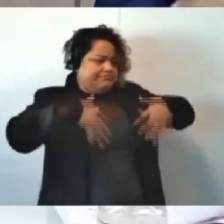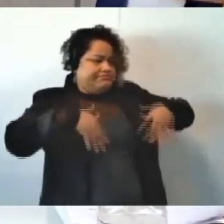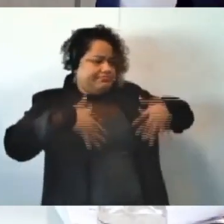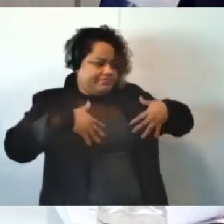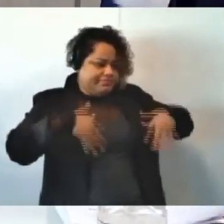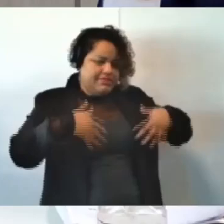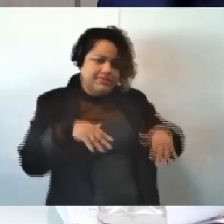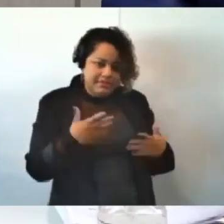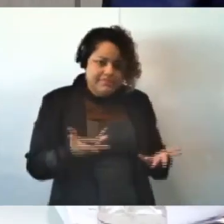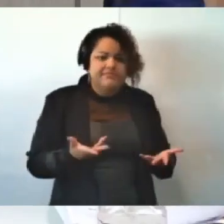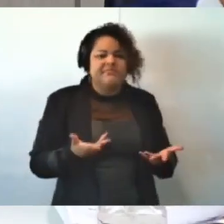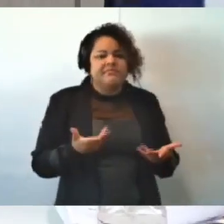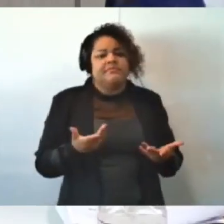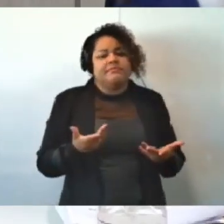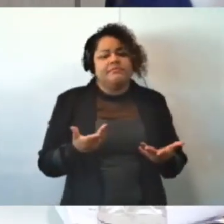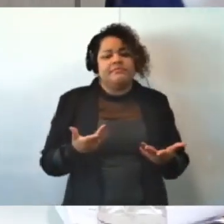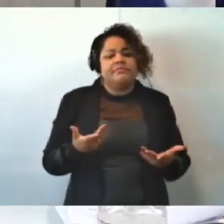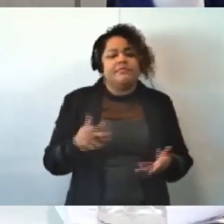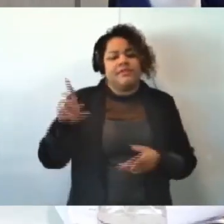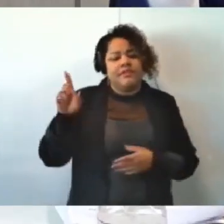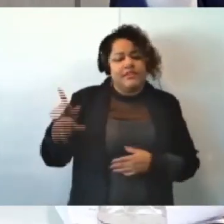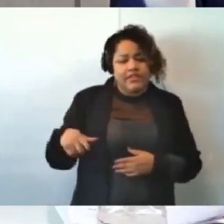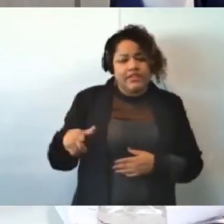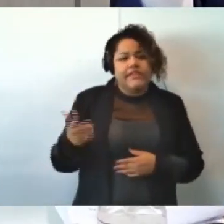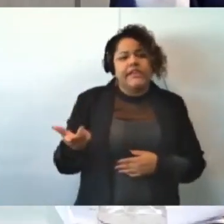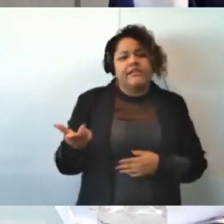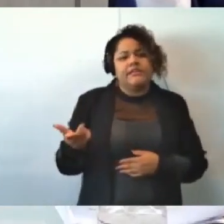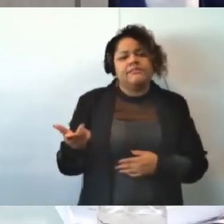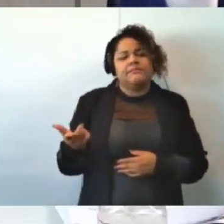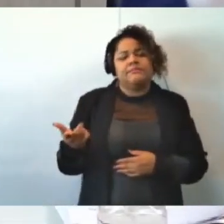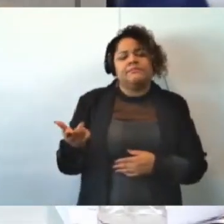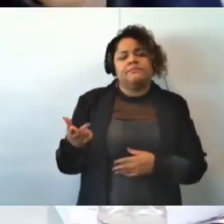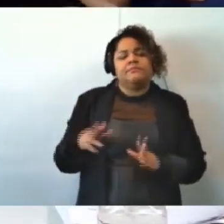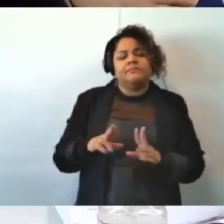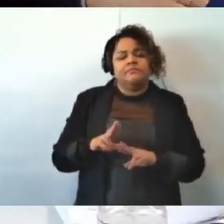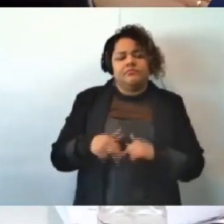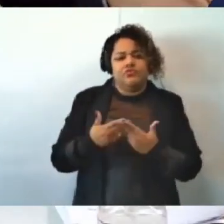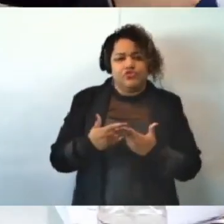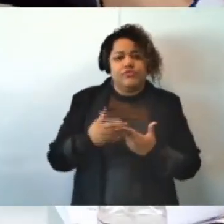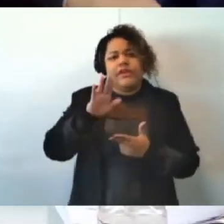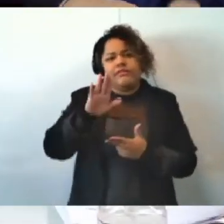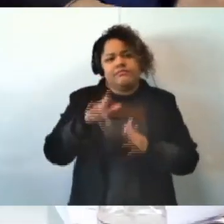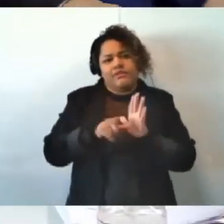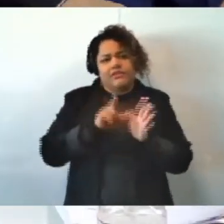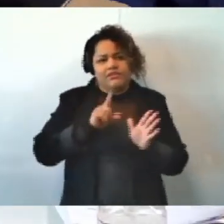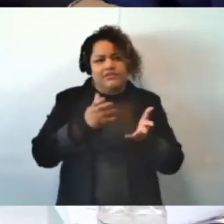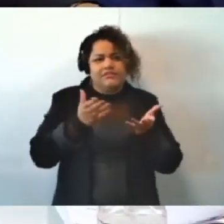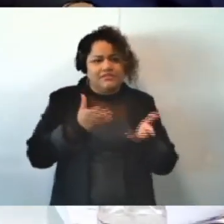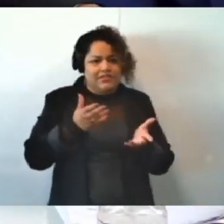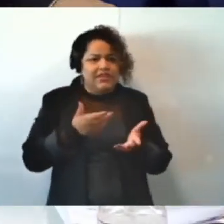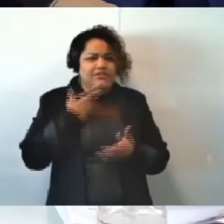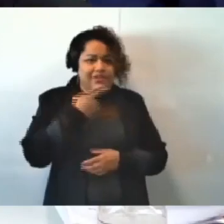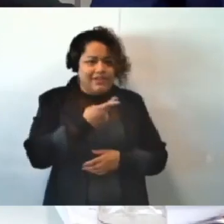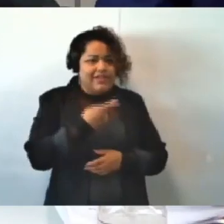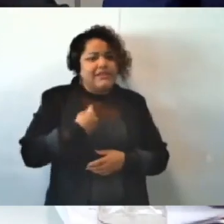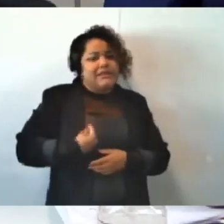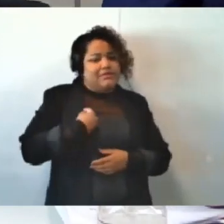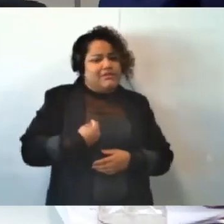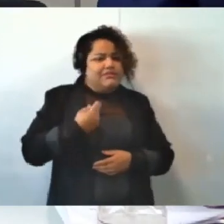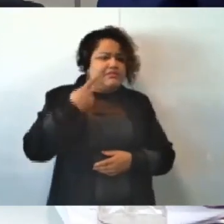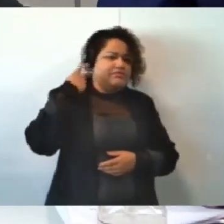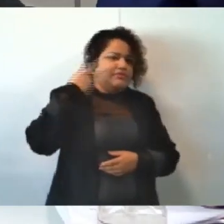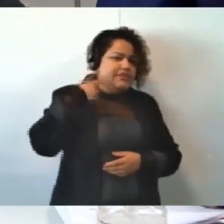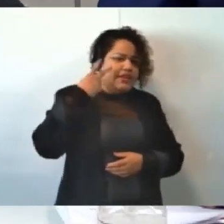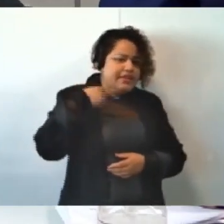onde foi... Eu gostaria, primeiramente, gente, de comunicar aqui a presença do nosso vereador. O